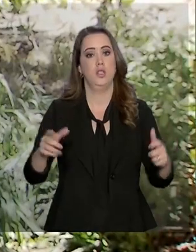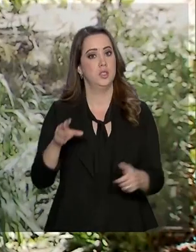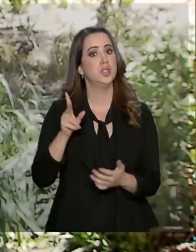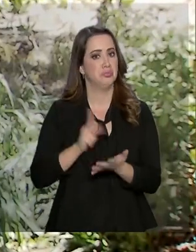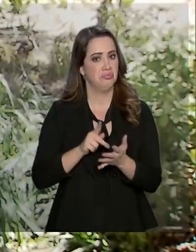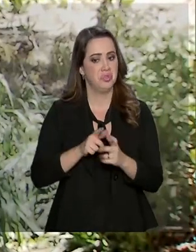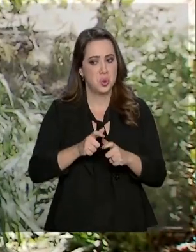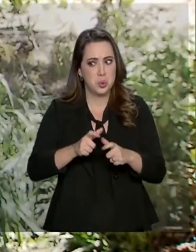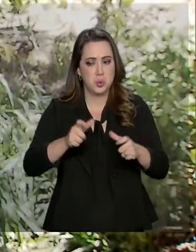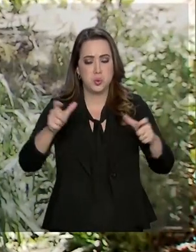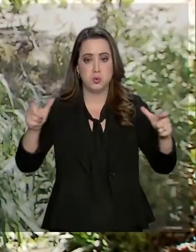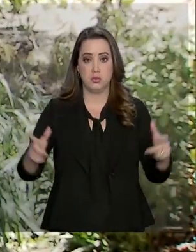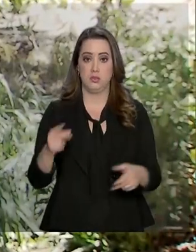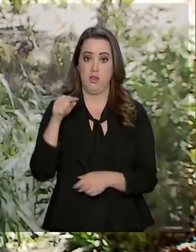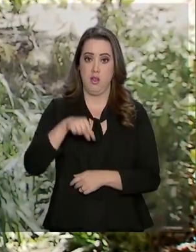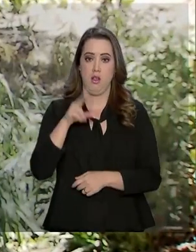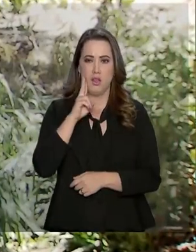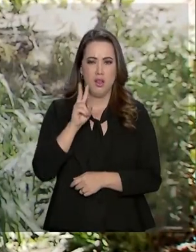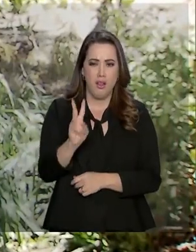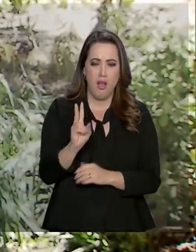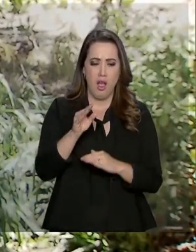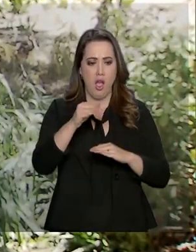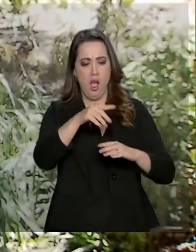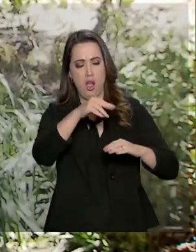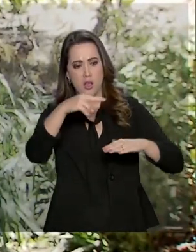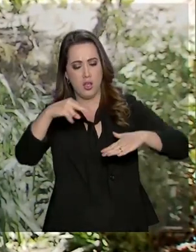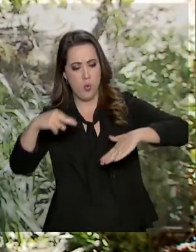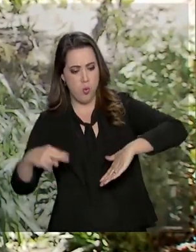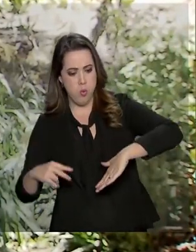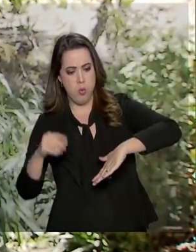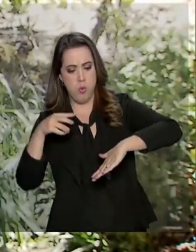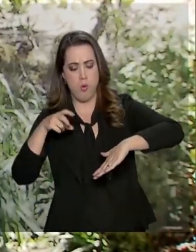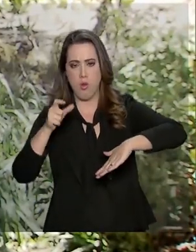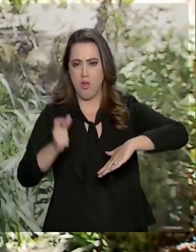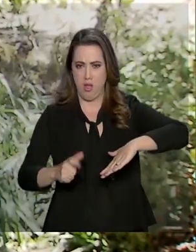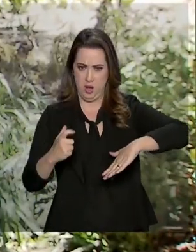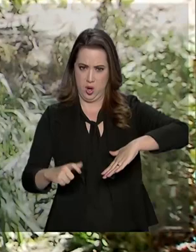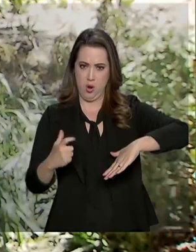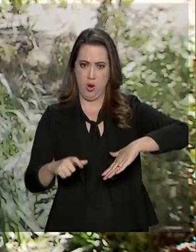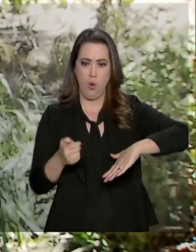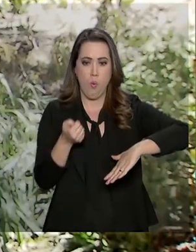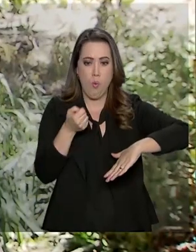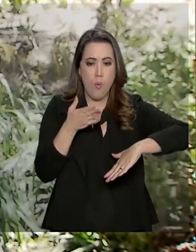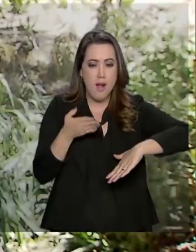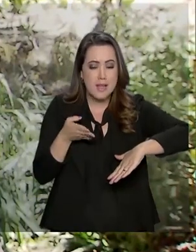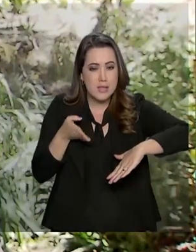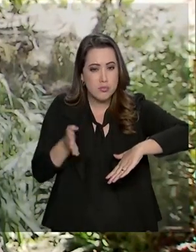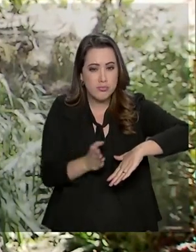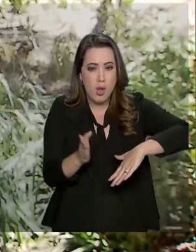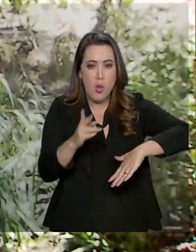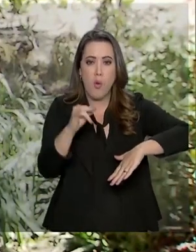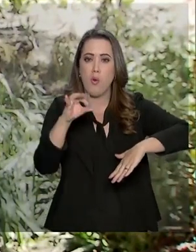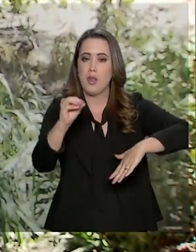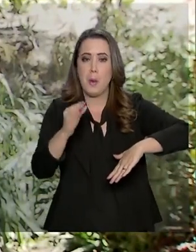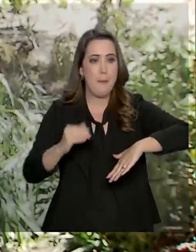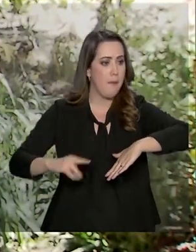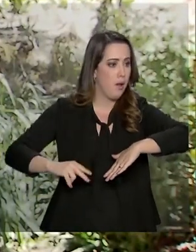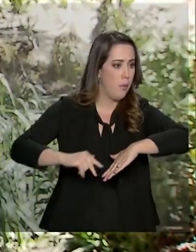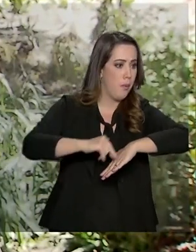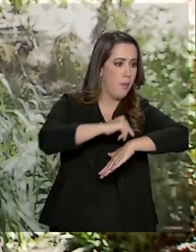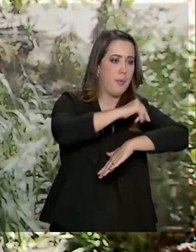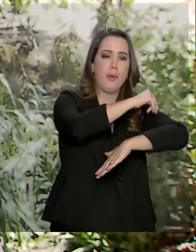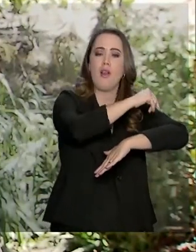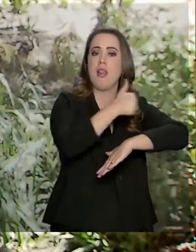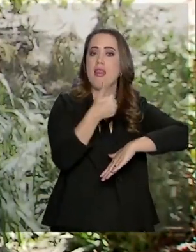mesmo. Você, daqui de baixo, onde que é o Parque da Cachoeira, que está quase desaguando o rio, para cima tem mais 10 quilômetros de